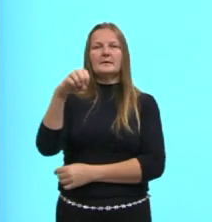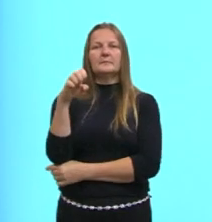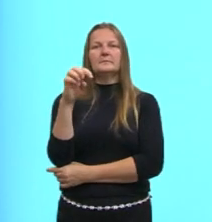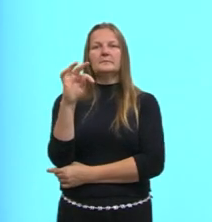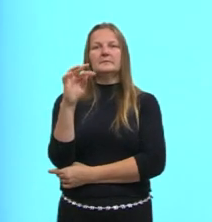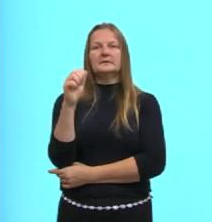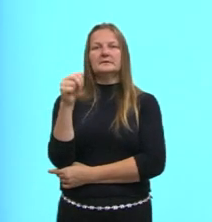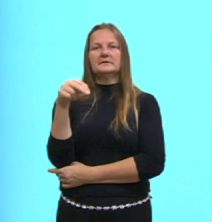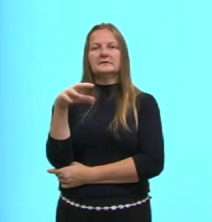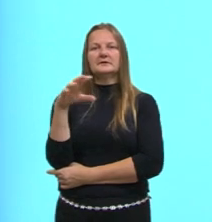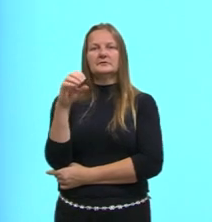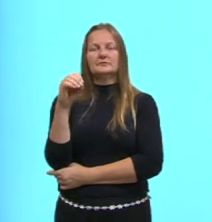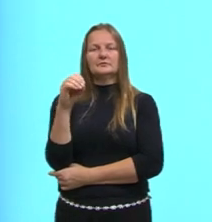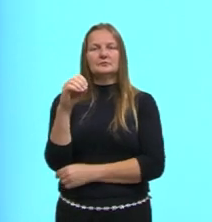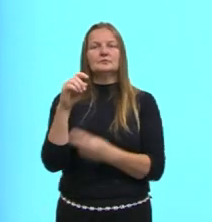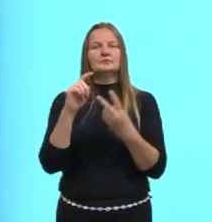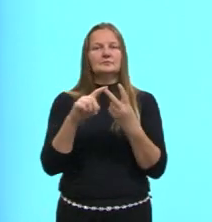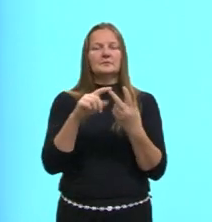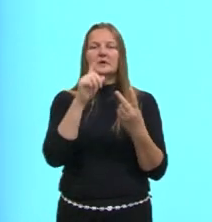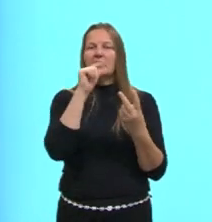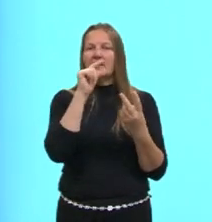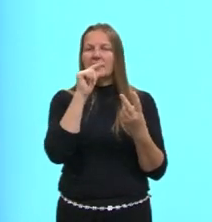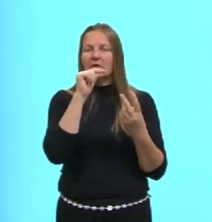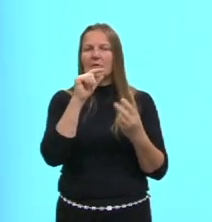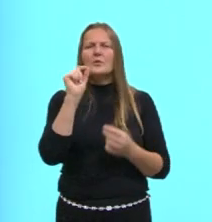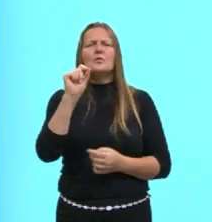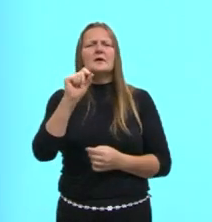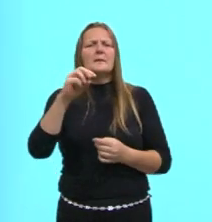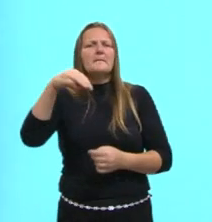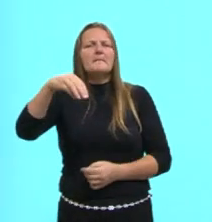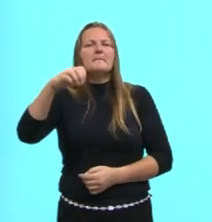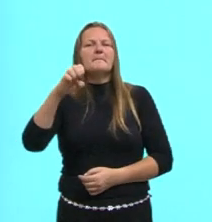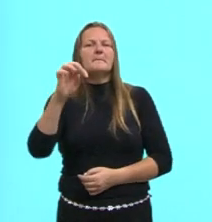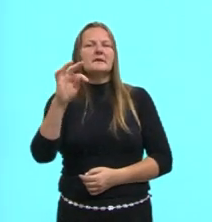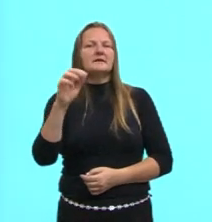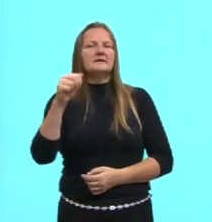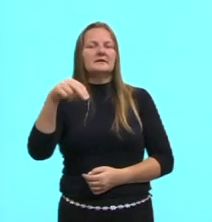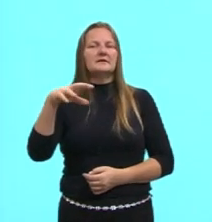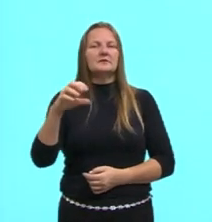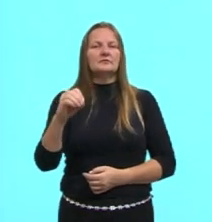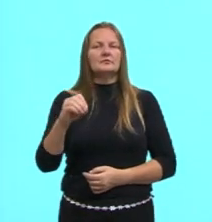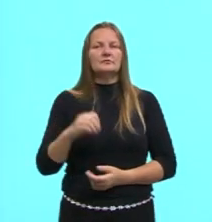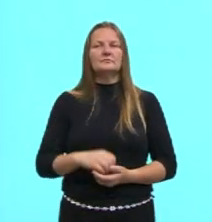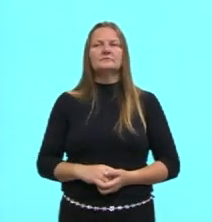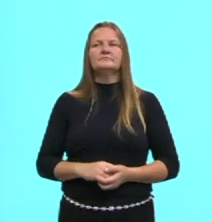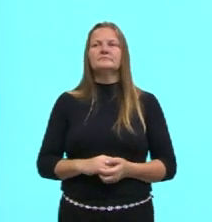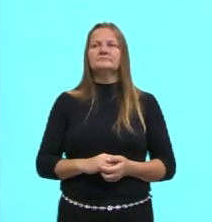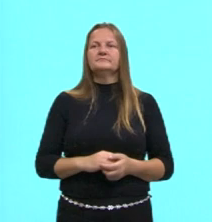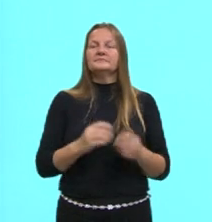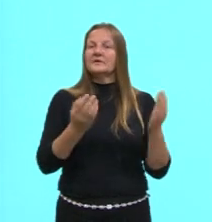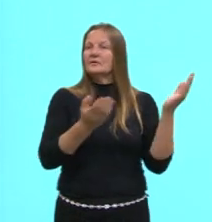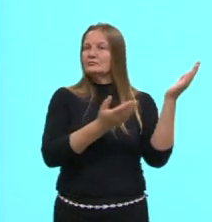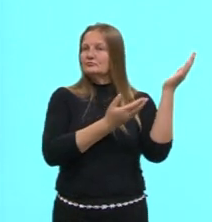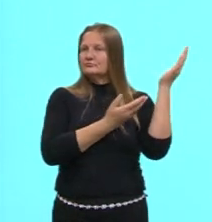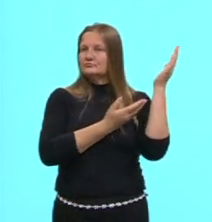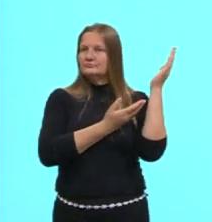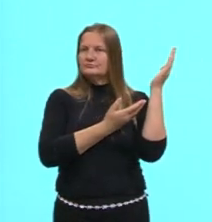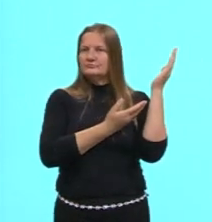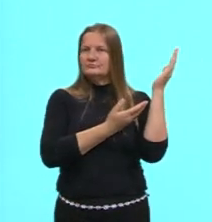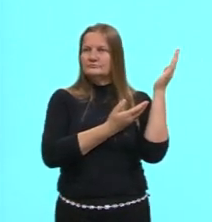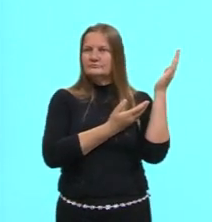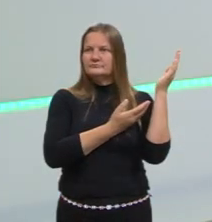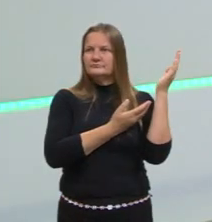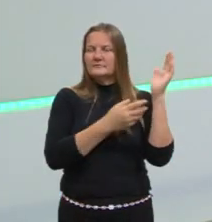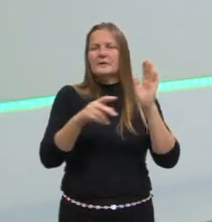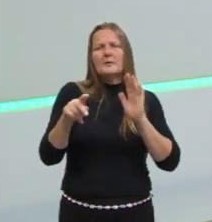carbono o metano e a água o que que é um metano gente metano é um hidrocarboneto o hidrocar menor hidrocarboneto quando nós estudamos